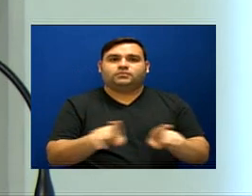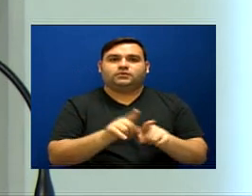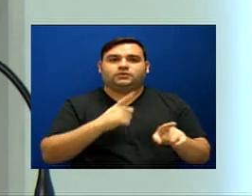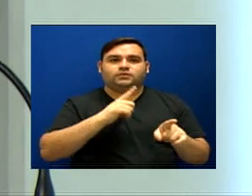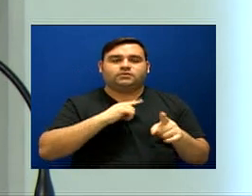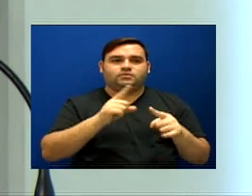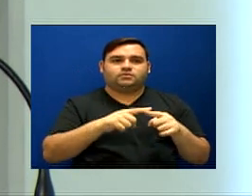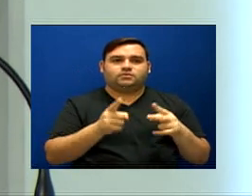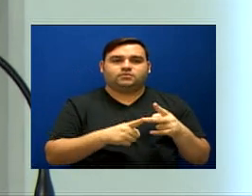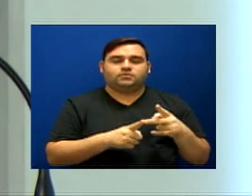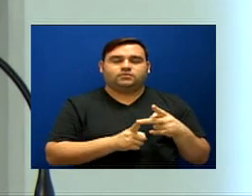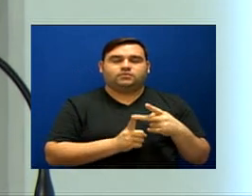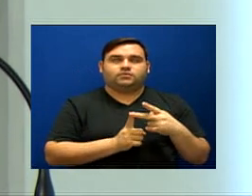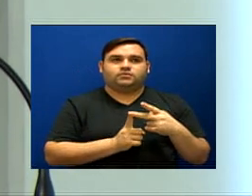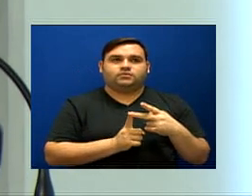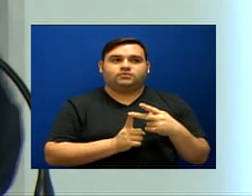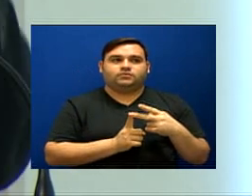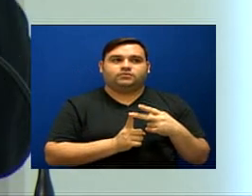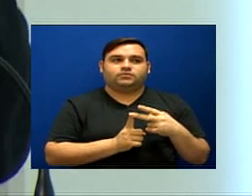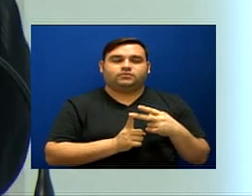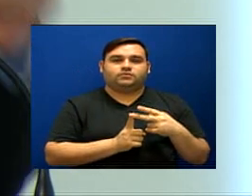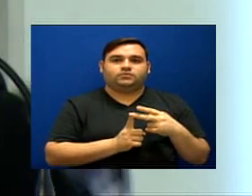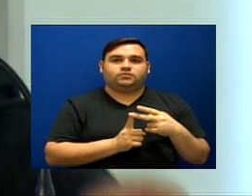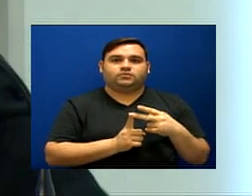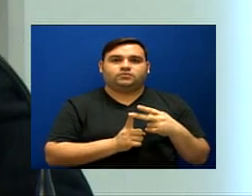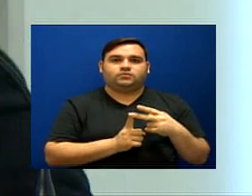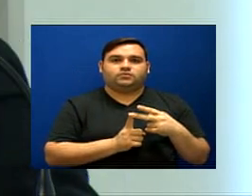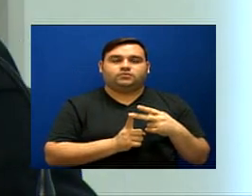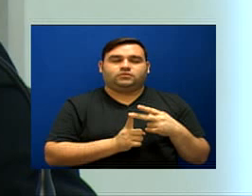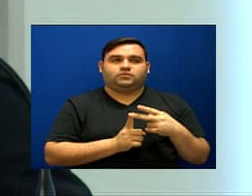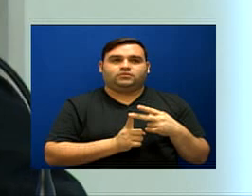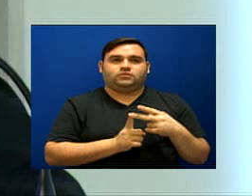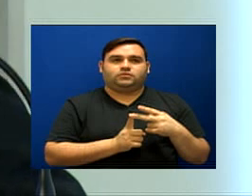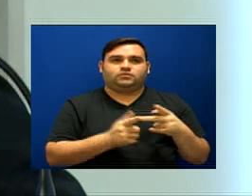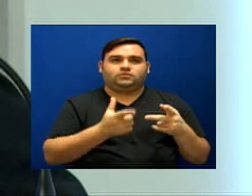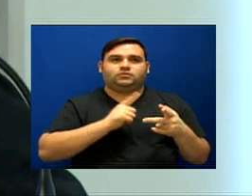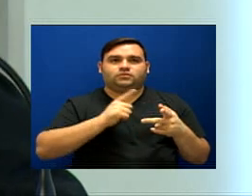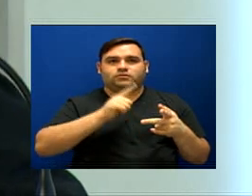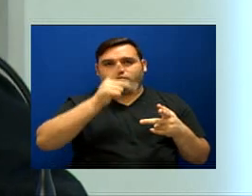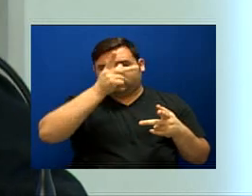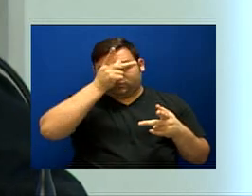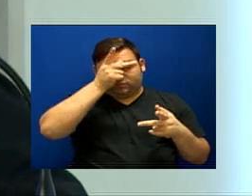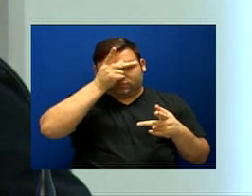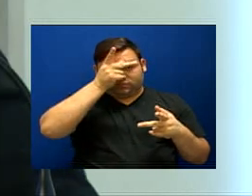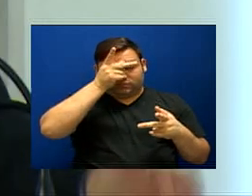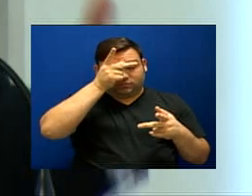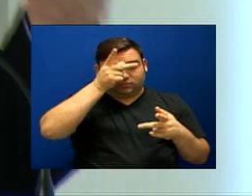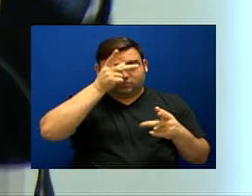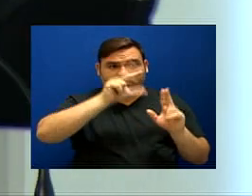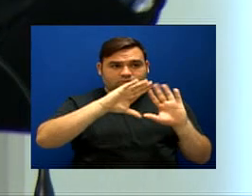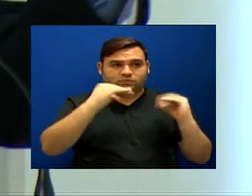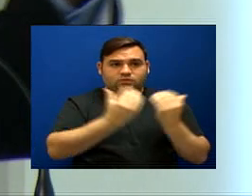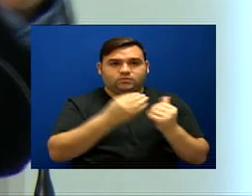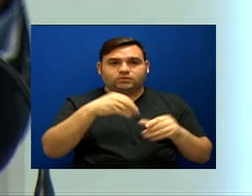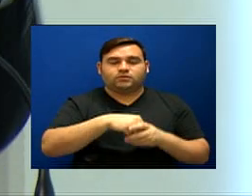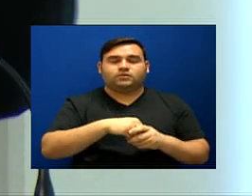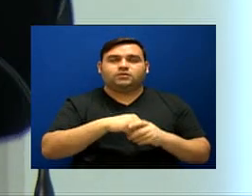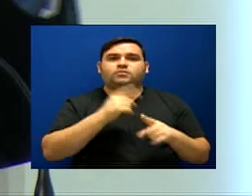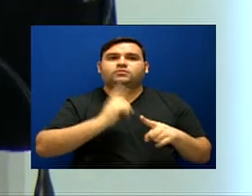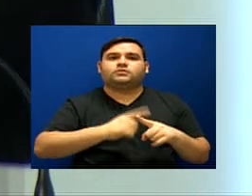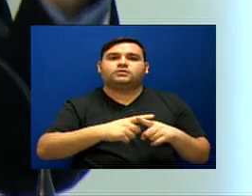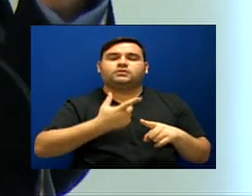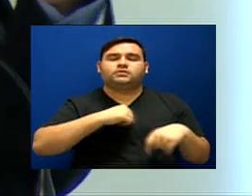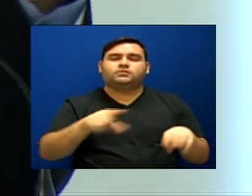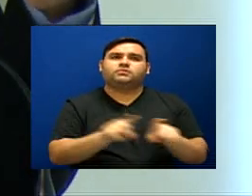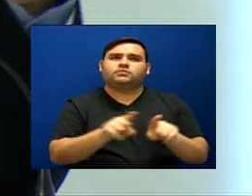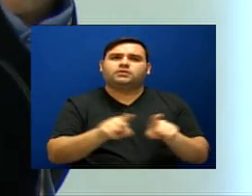duas votações na estrutura do Poder Legislativo, existe esse